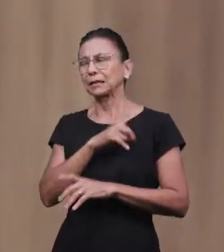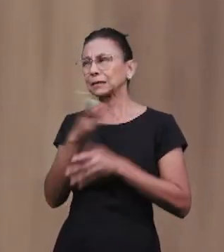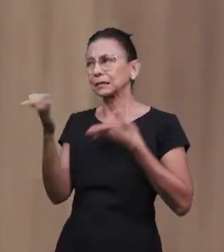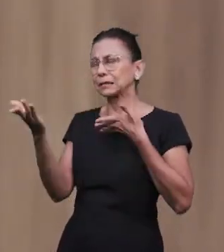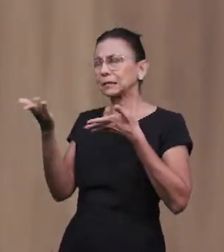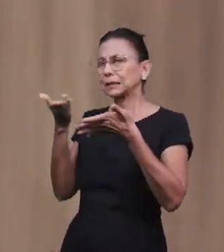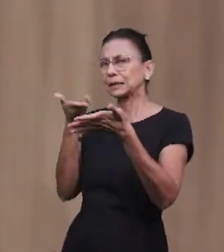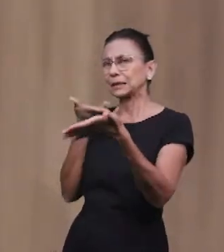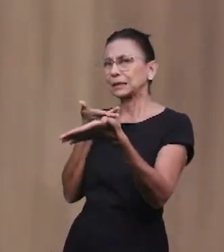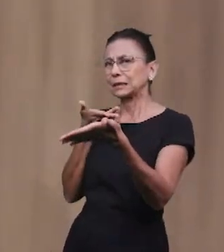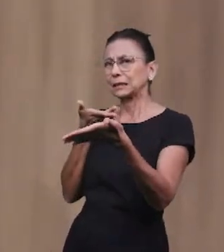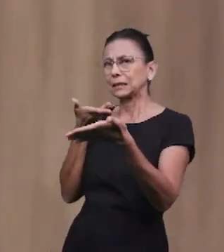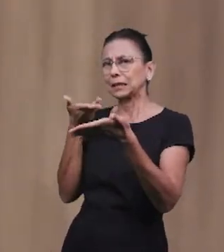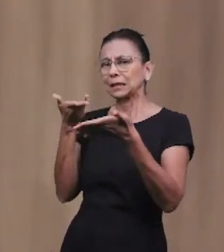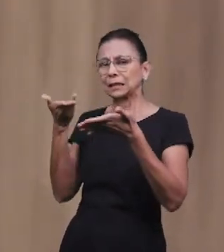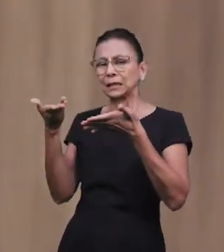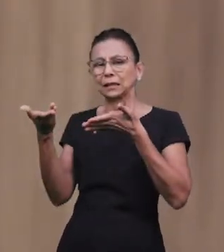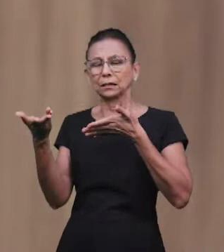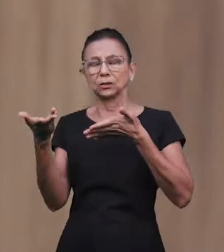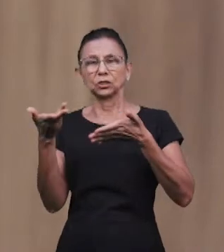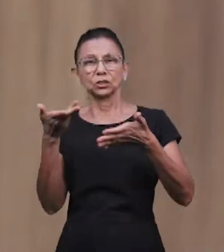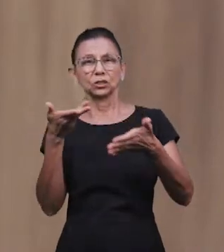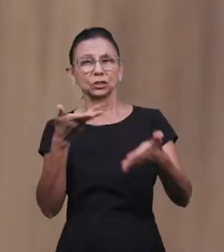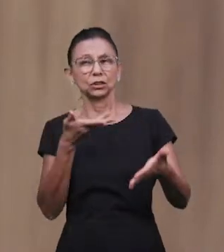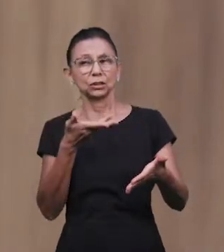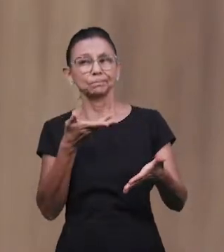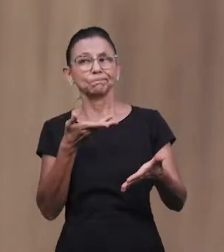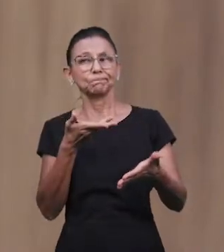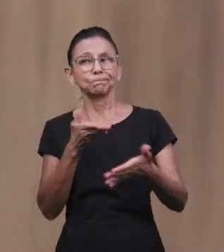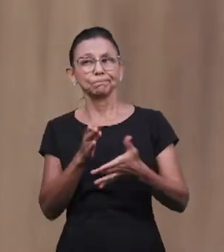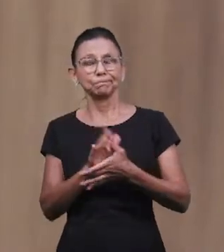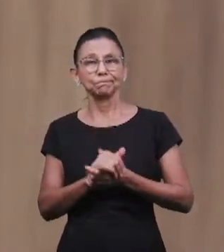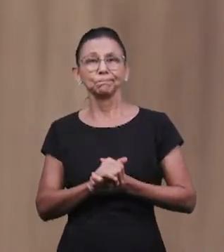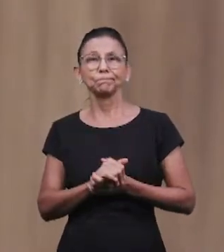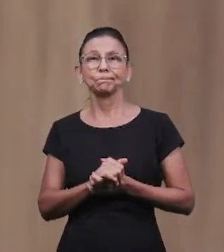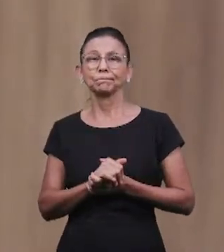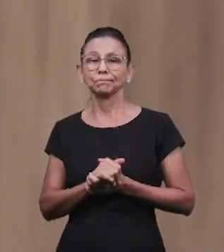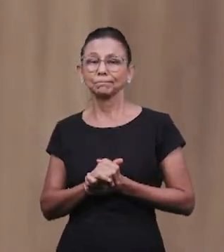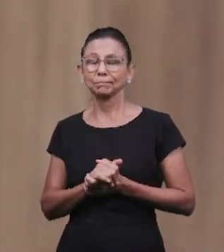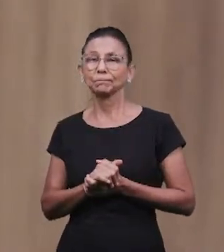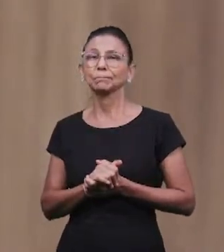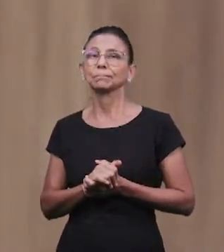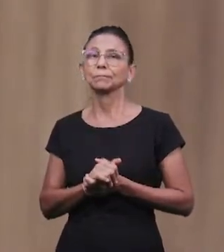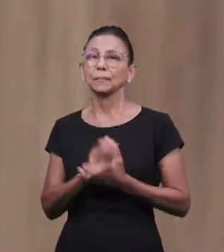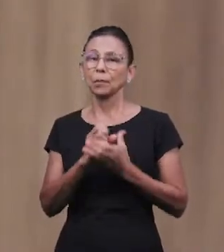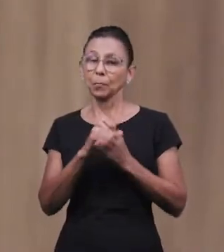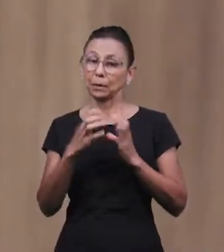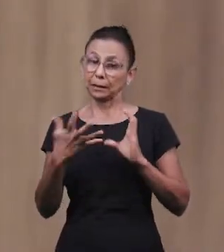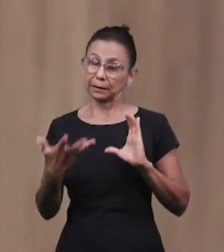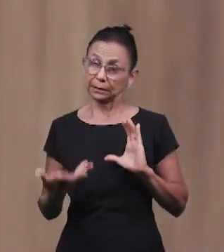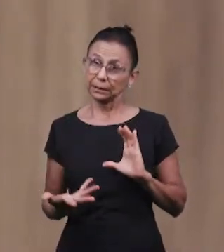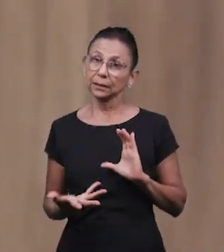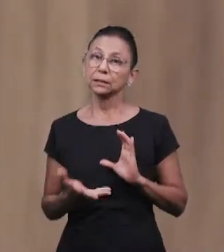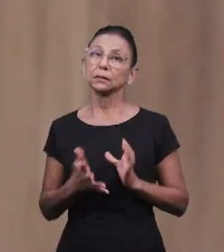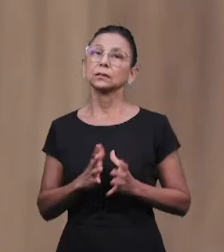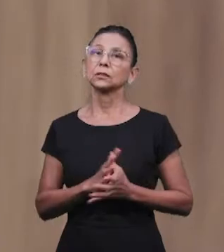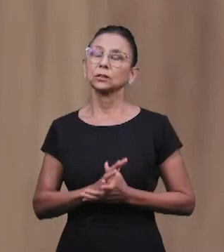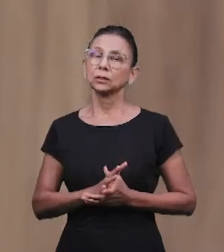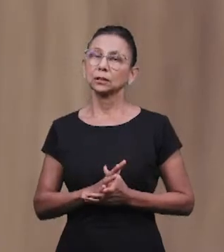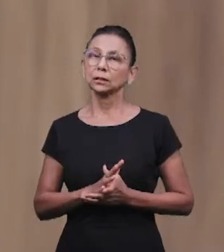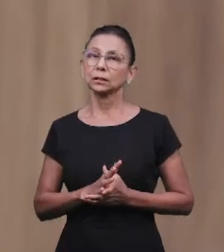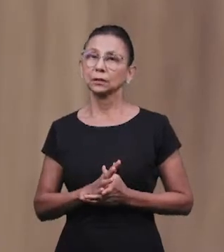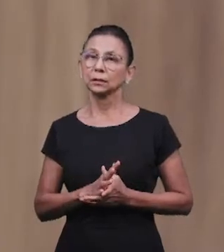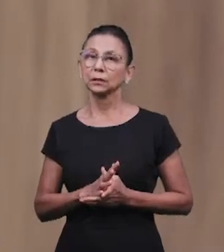outro. Essa dificuldade nessa interação com o outro é um sintoma muito característico e que precisa estar